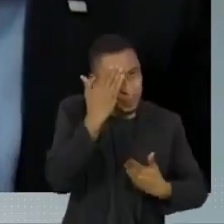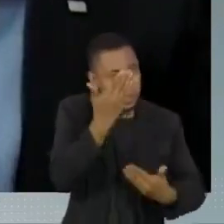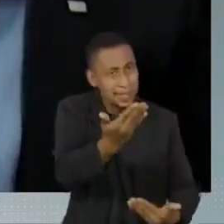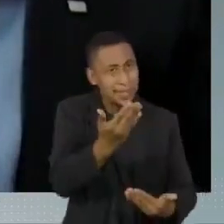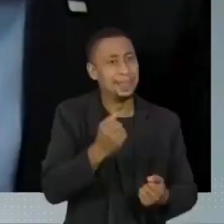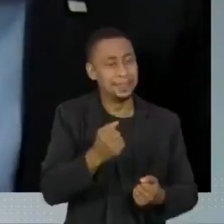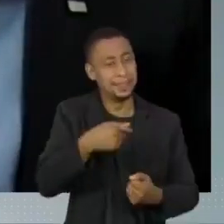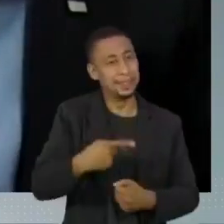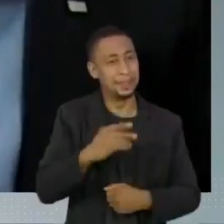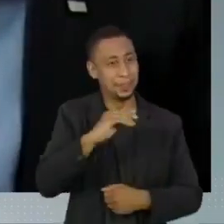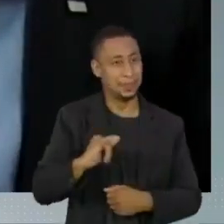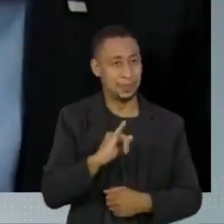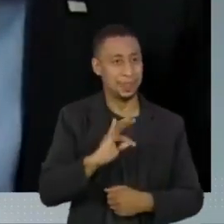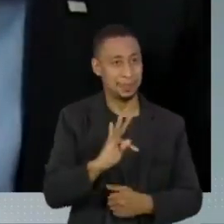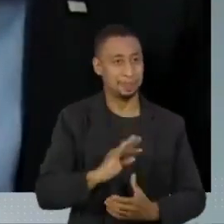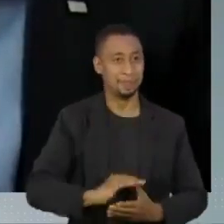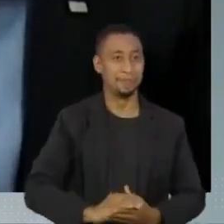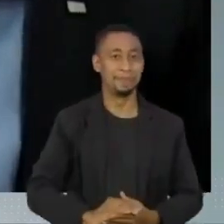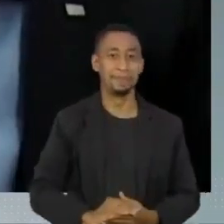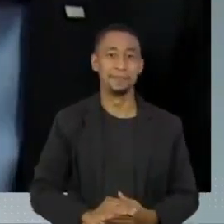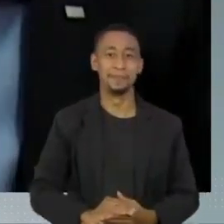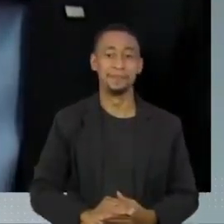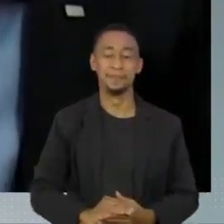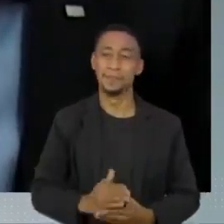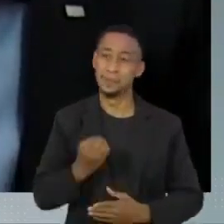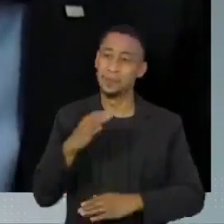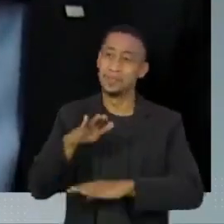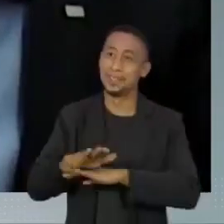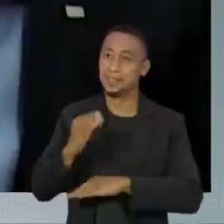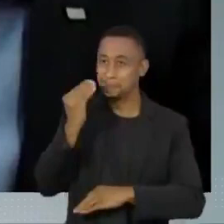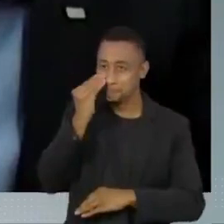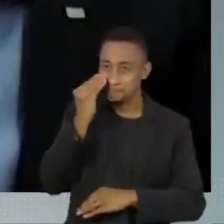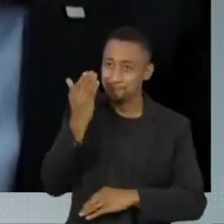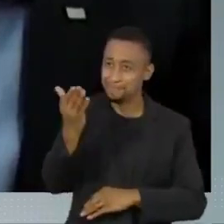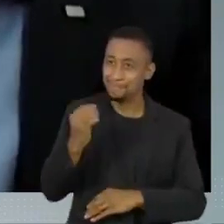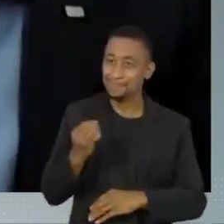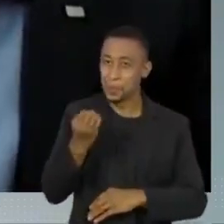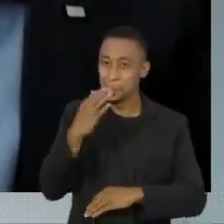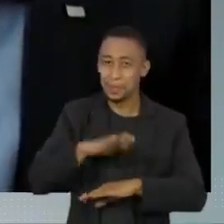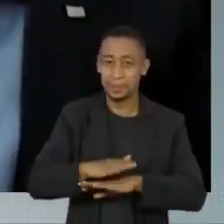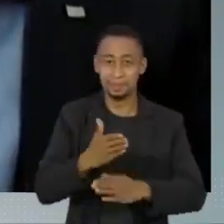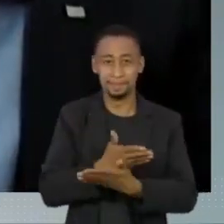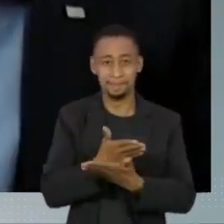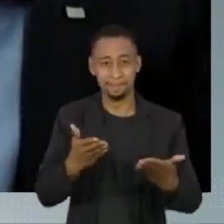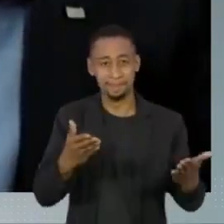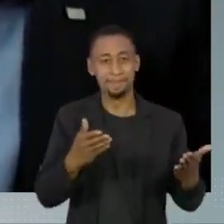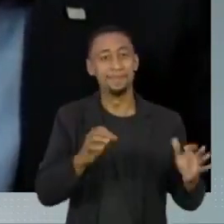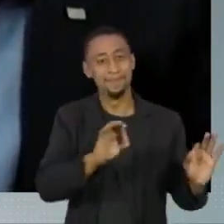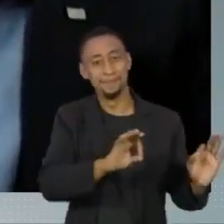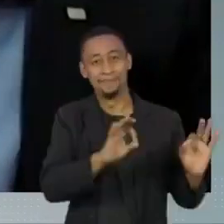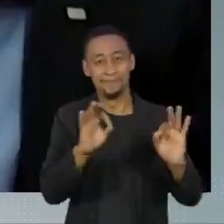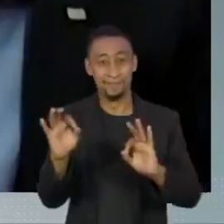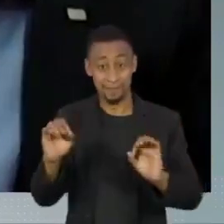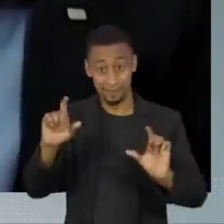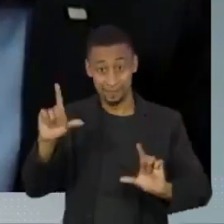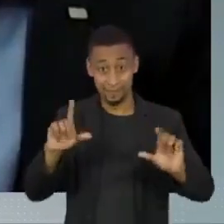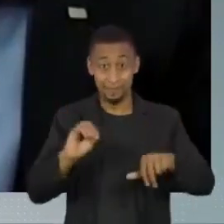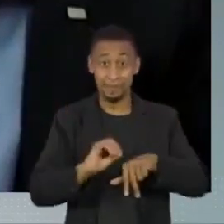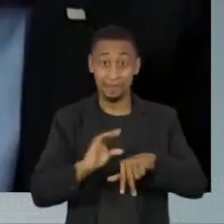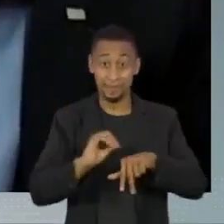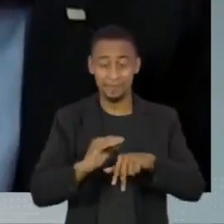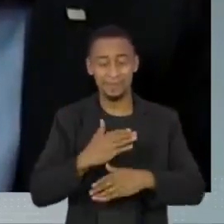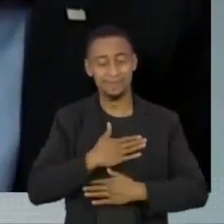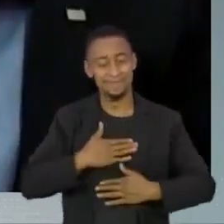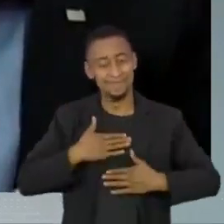conosco aqui no Jornal da Tarde. Boa tarde, Joyce. Boa tarde a todos os telespectadores da TV Cultura. É um prazer poder